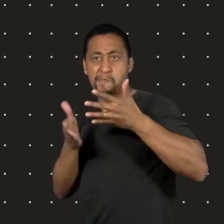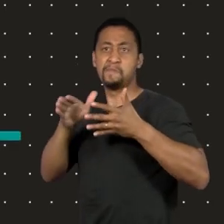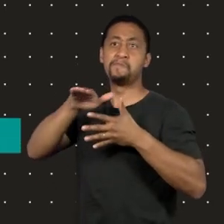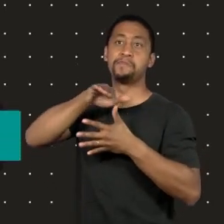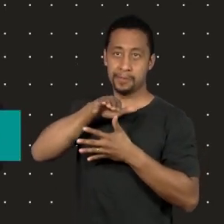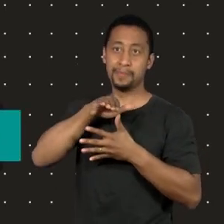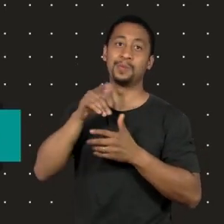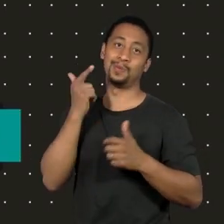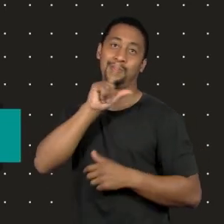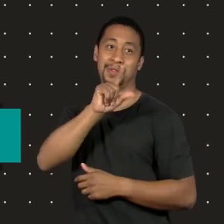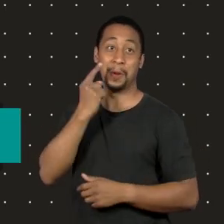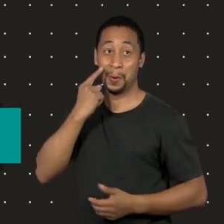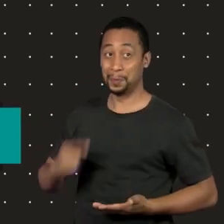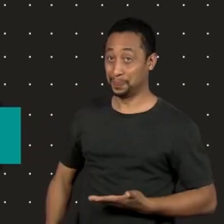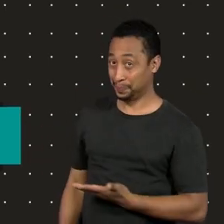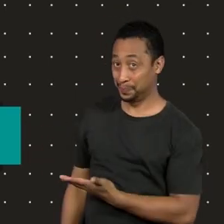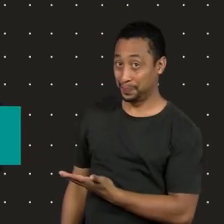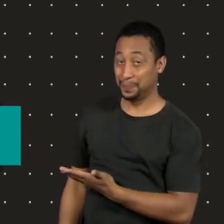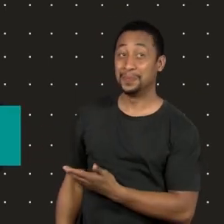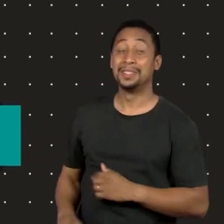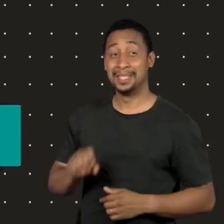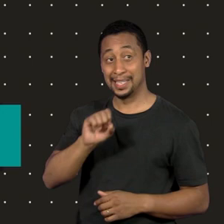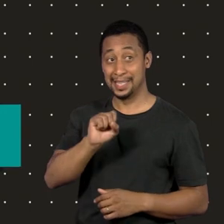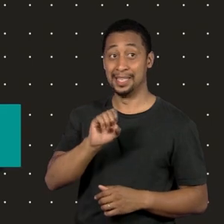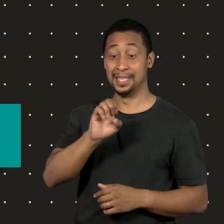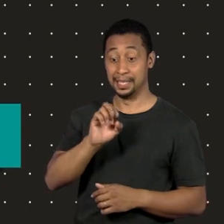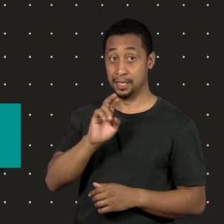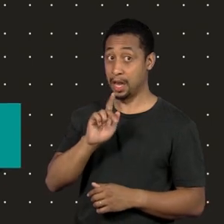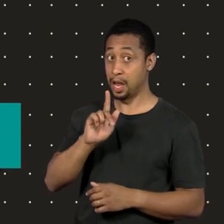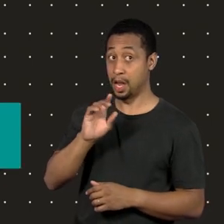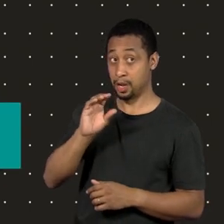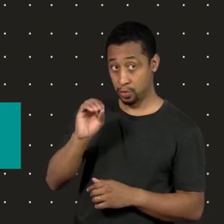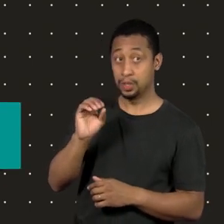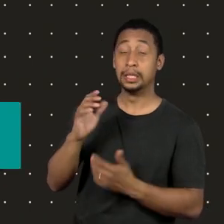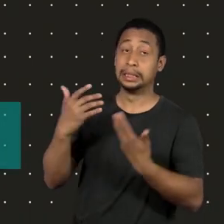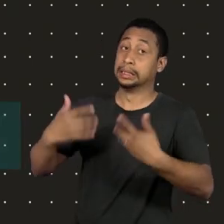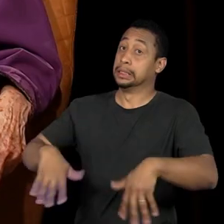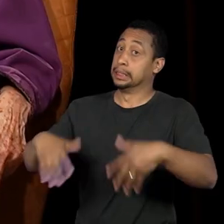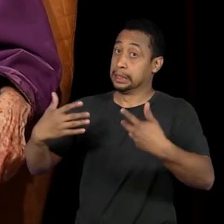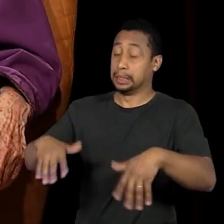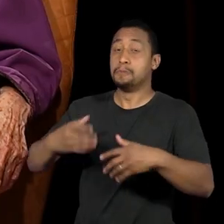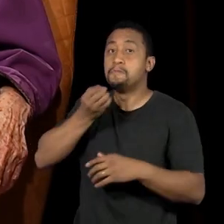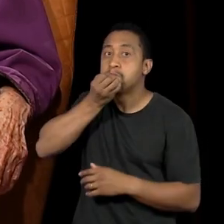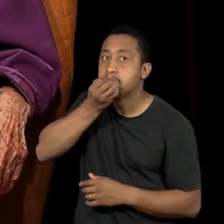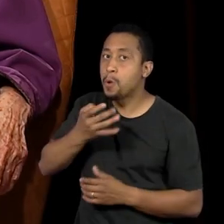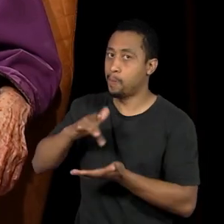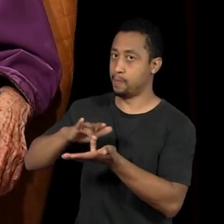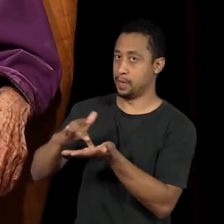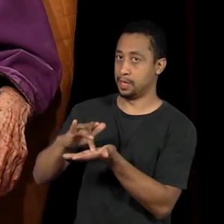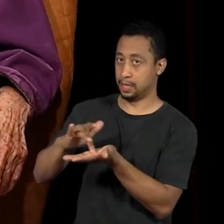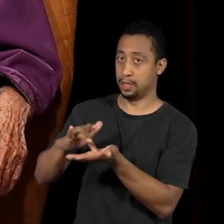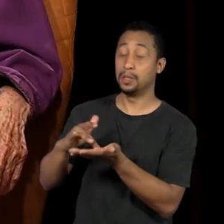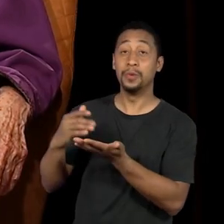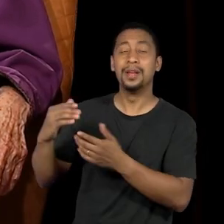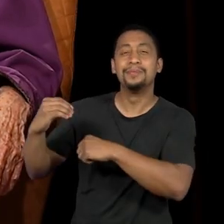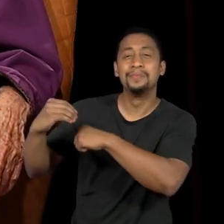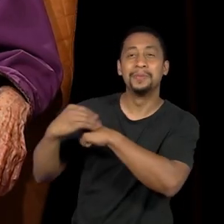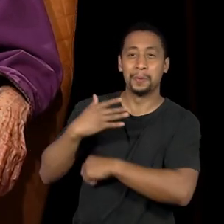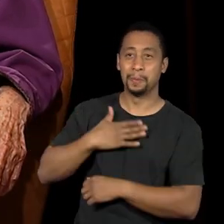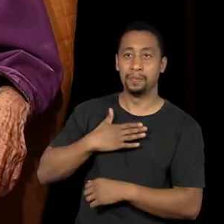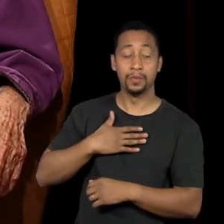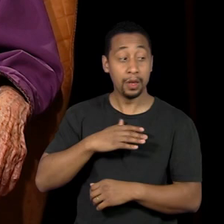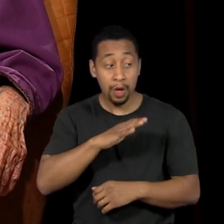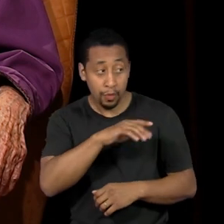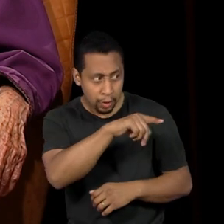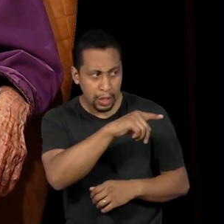O Sérgio Golorini, que foi um grande bailarino do Marquês de Cuevas, ele dizia, Décio, você tem uma coisa muito especial no